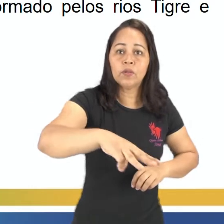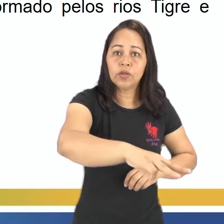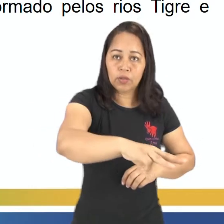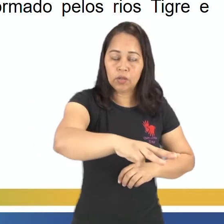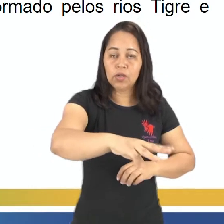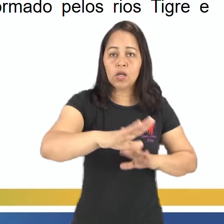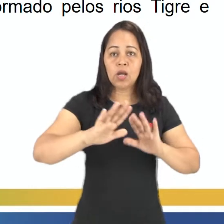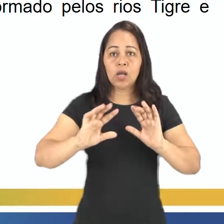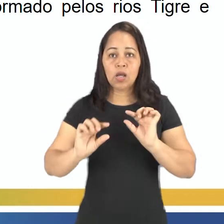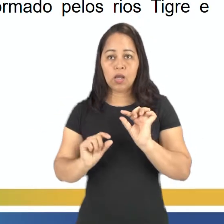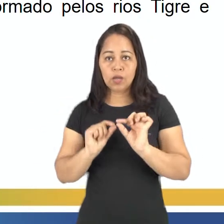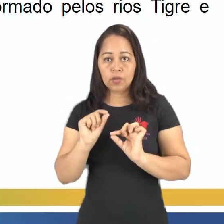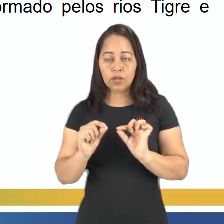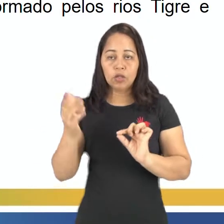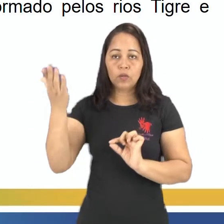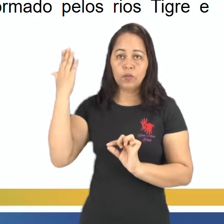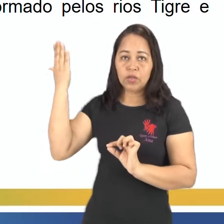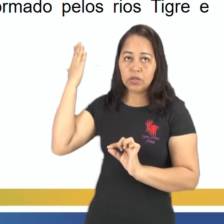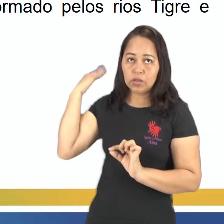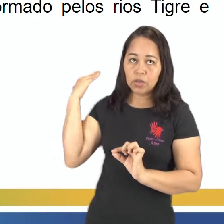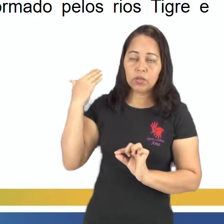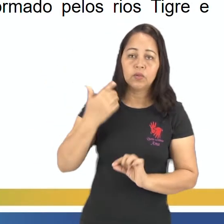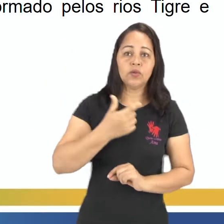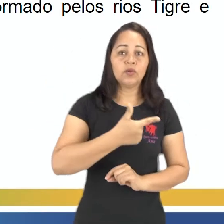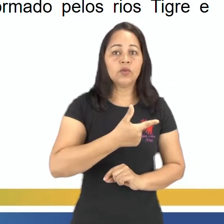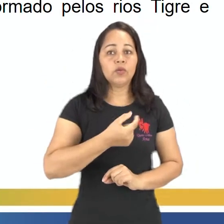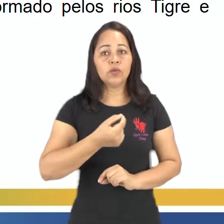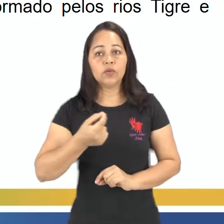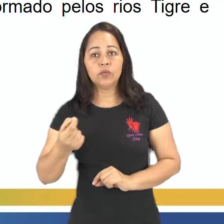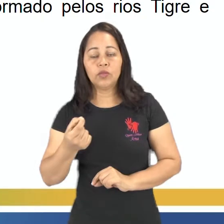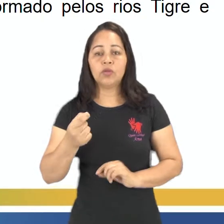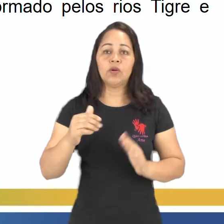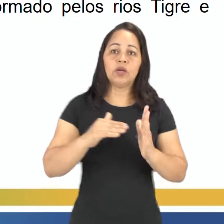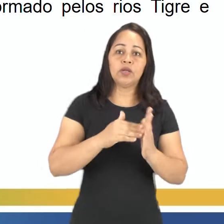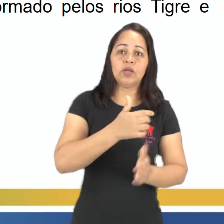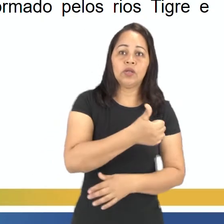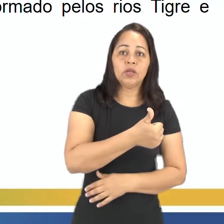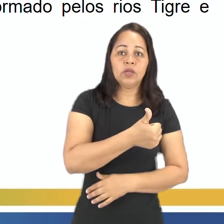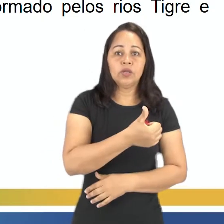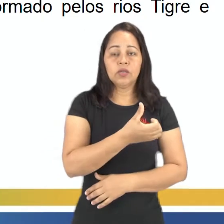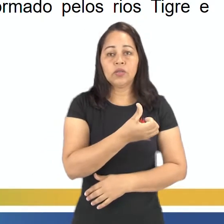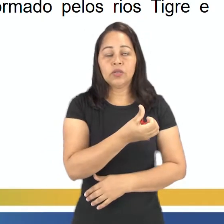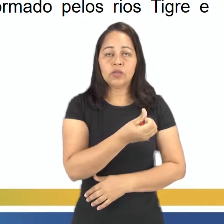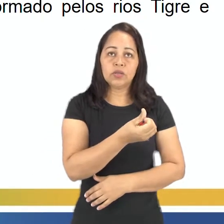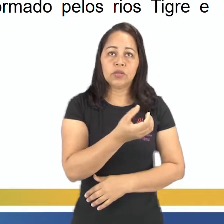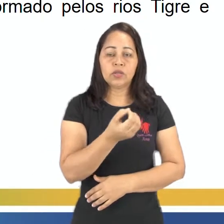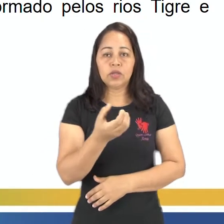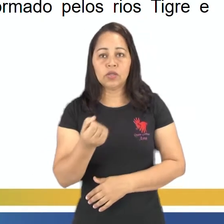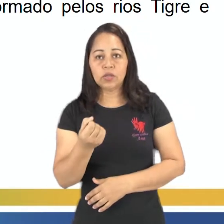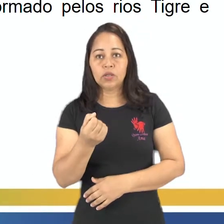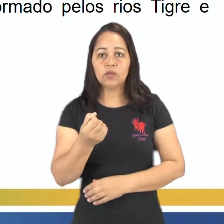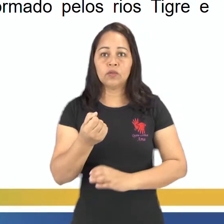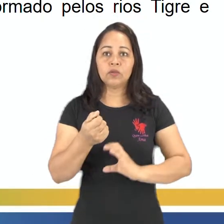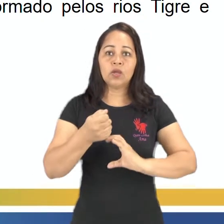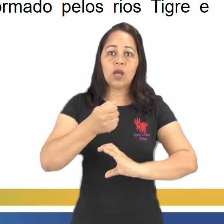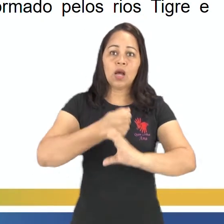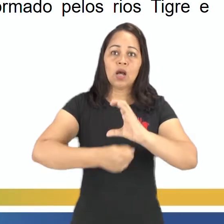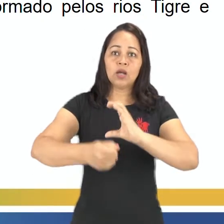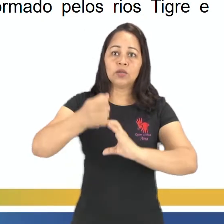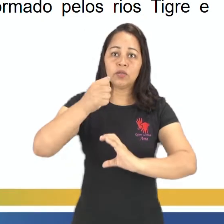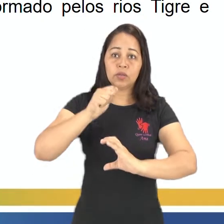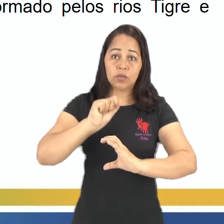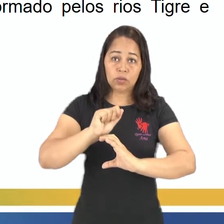das civilizações antigas que no período de 2000 a 600 a.C., desenvolveram um